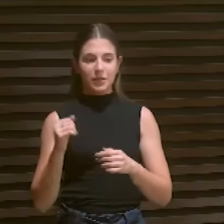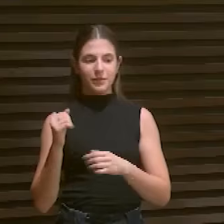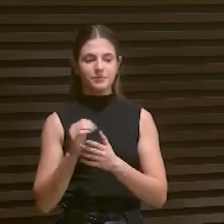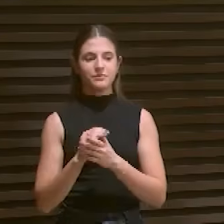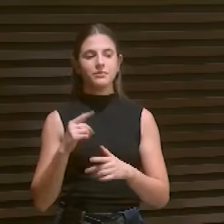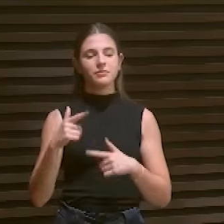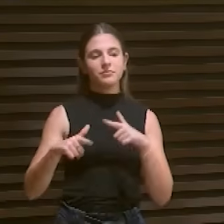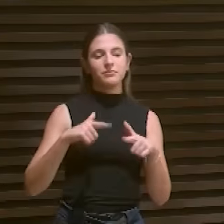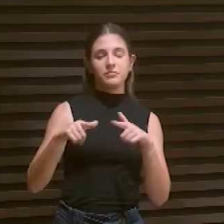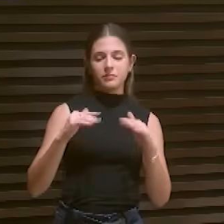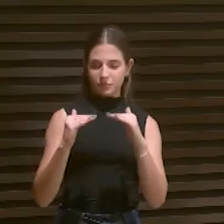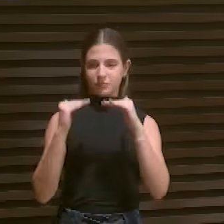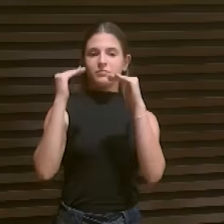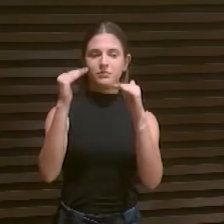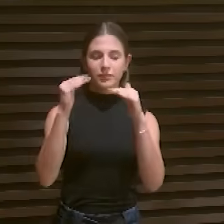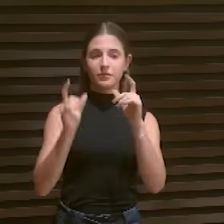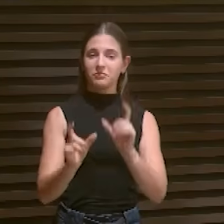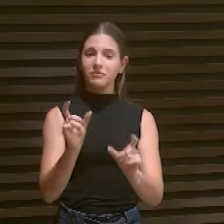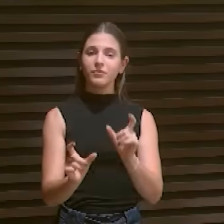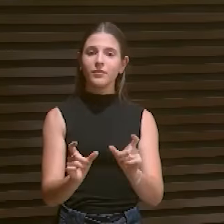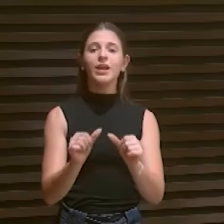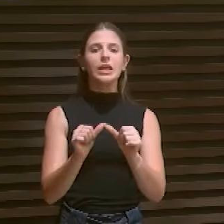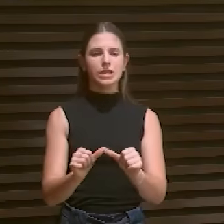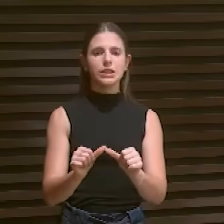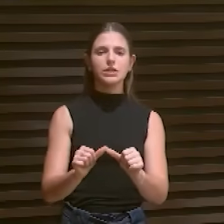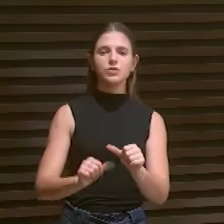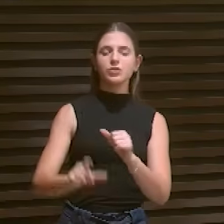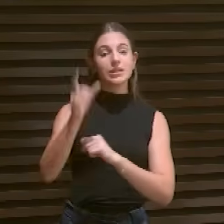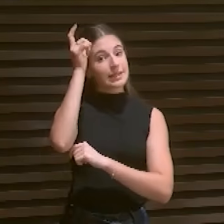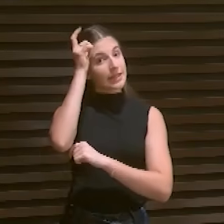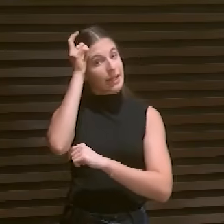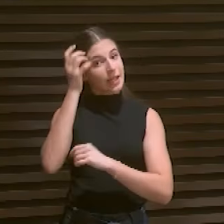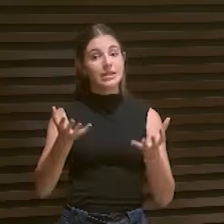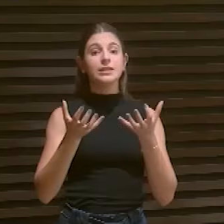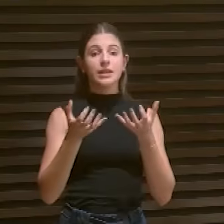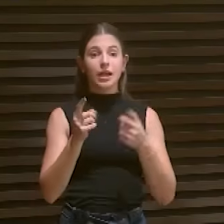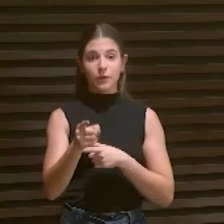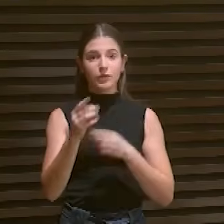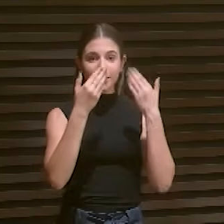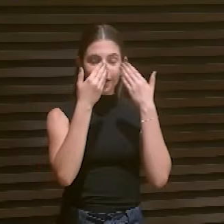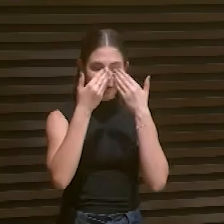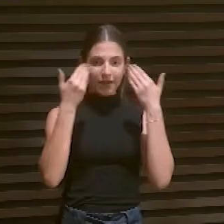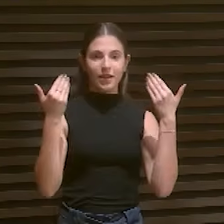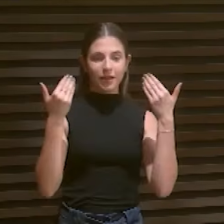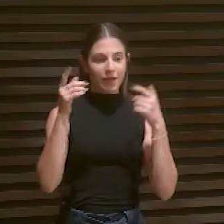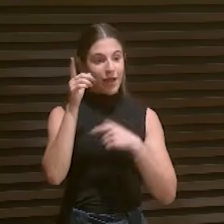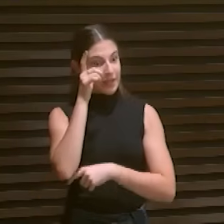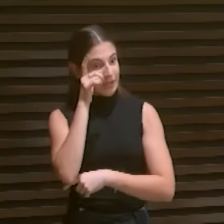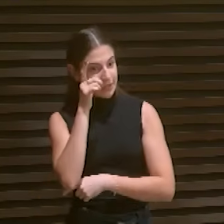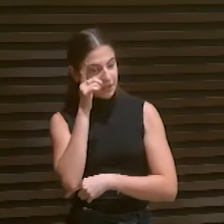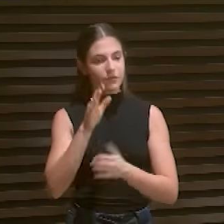posses, pessoas. É isso que ele quer, que você esteja com os olhos bem abertos e que você